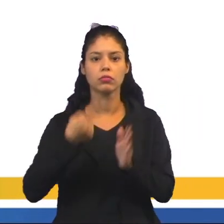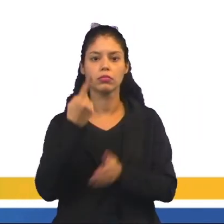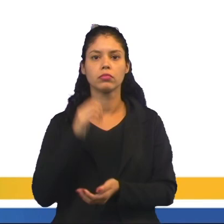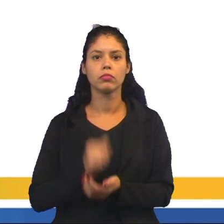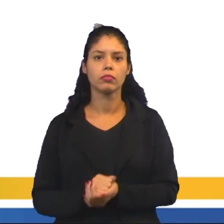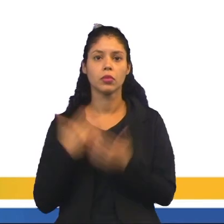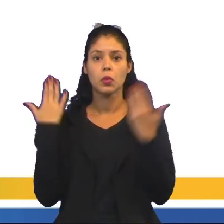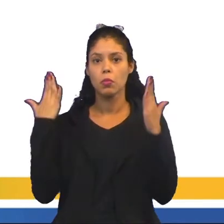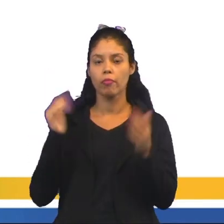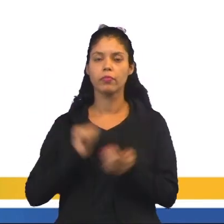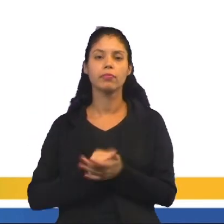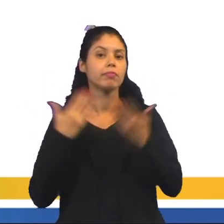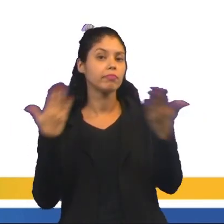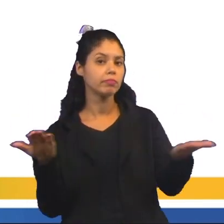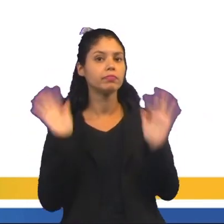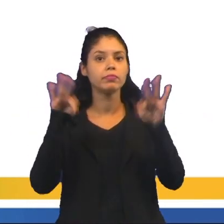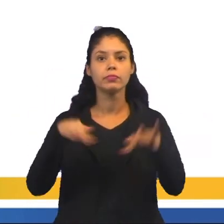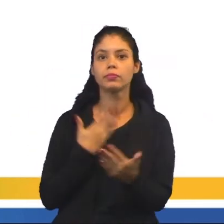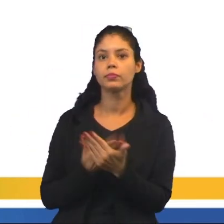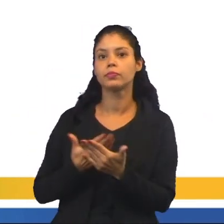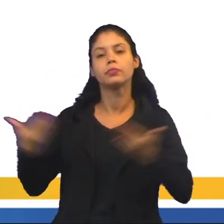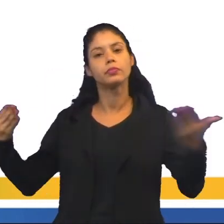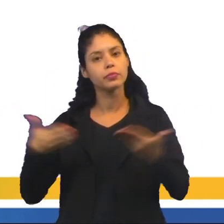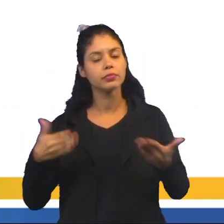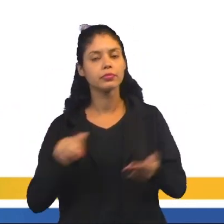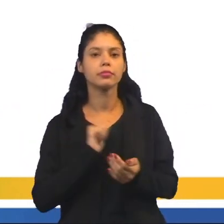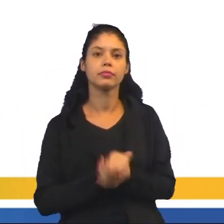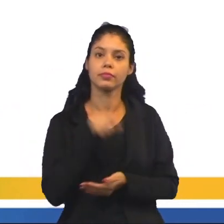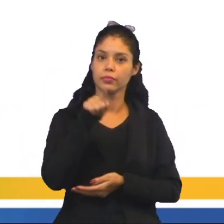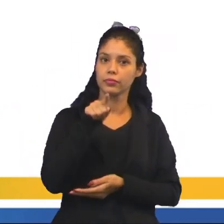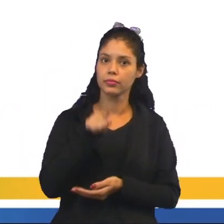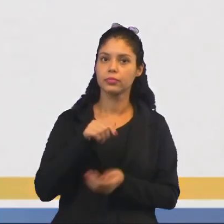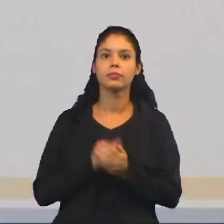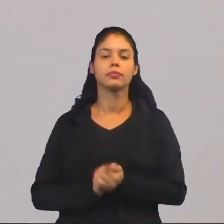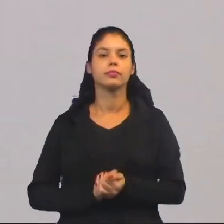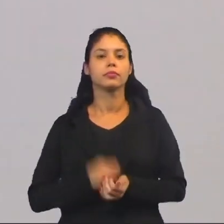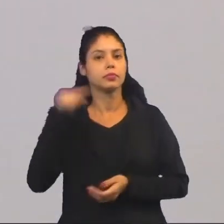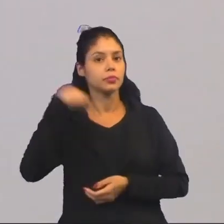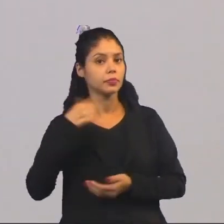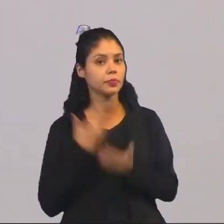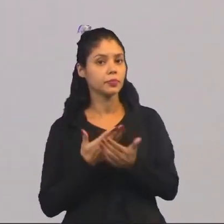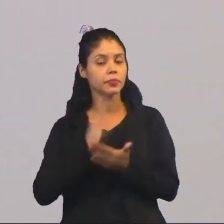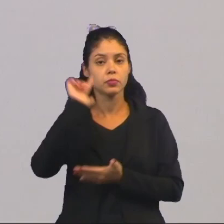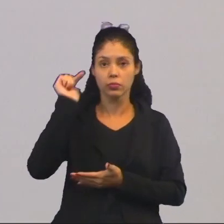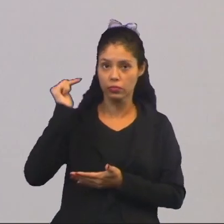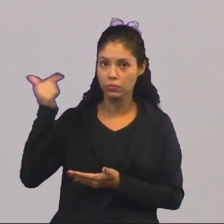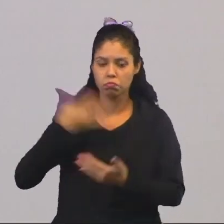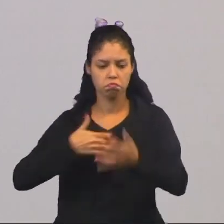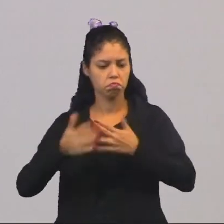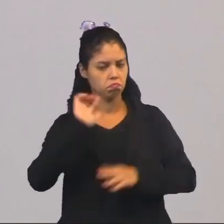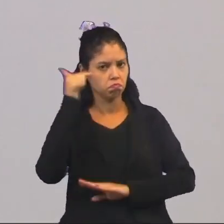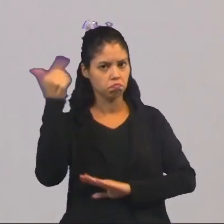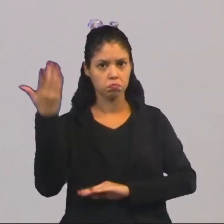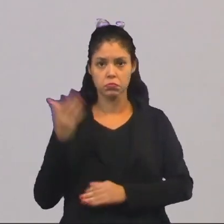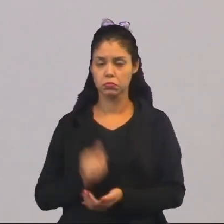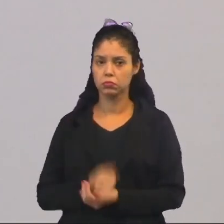obesidade. Com isso, a gente encerra a nossa aula de hoje. Se você quiser acessar essa aula ou qualquer outro